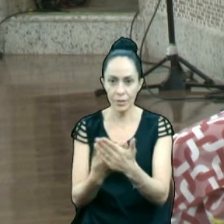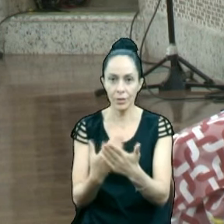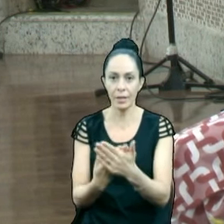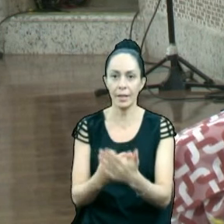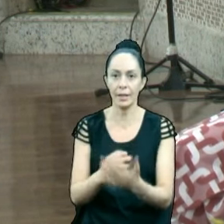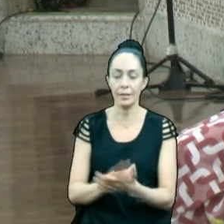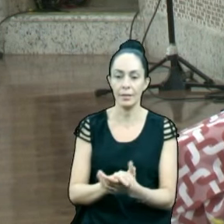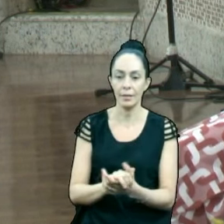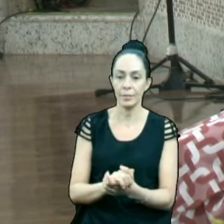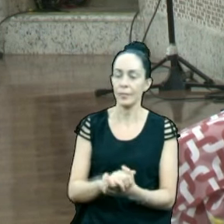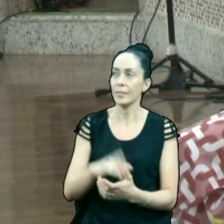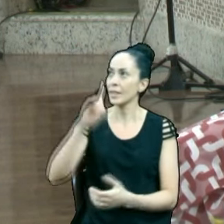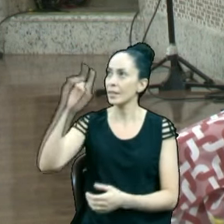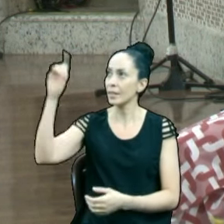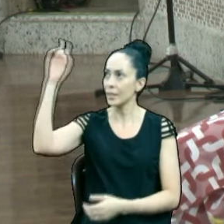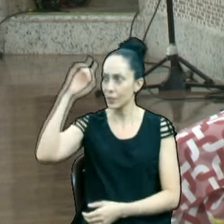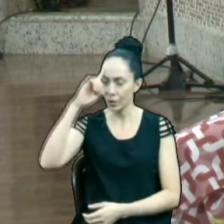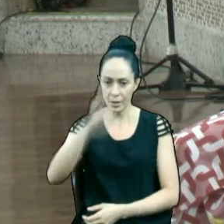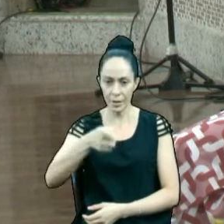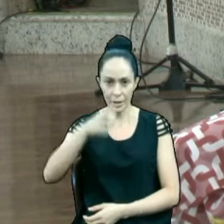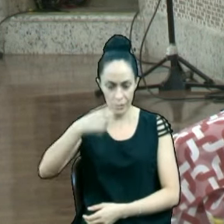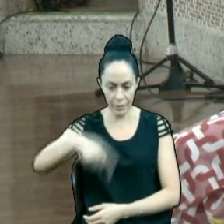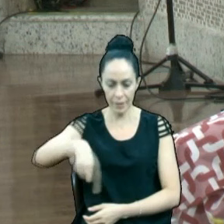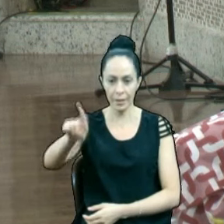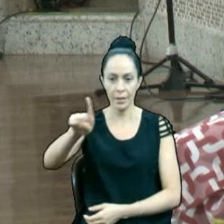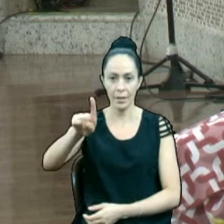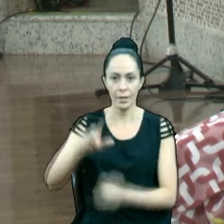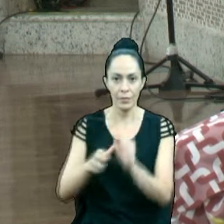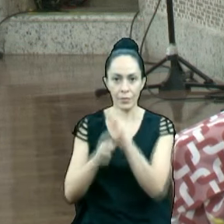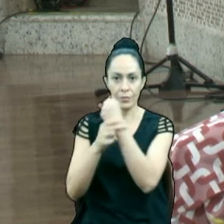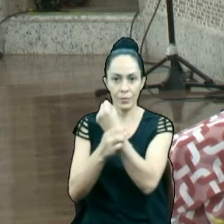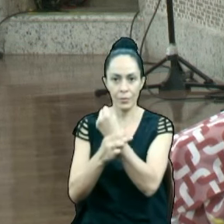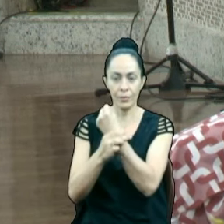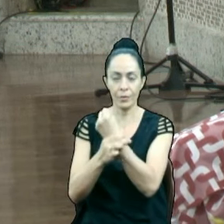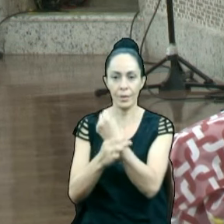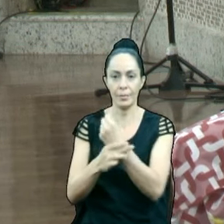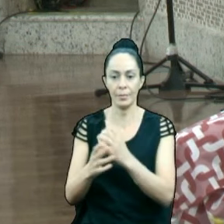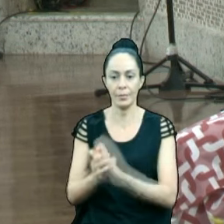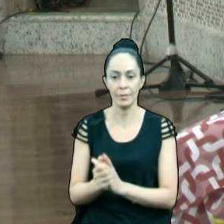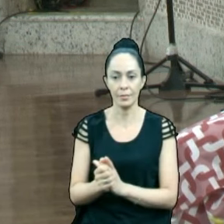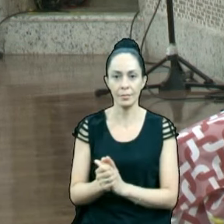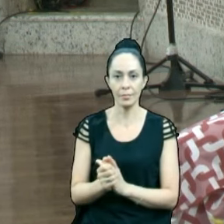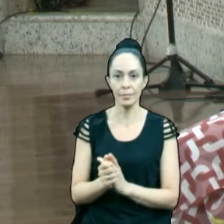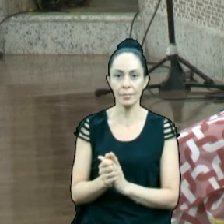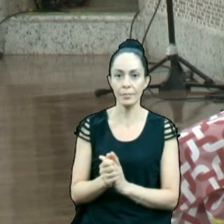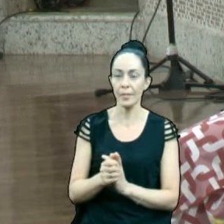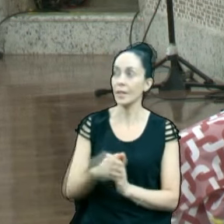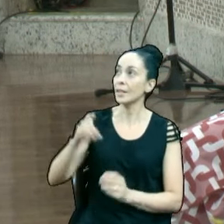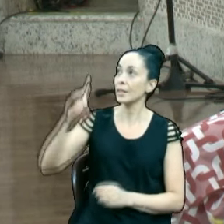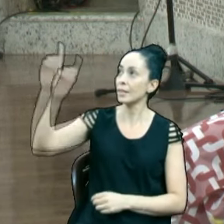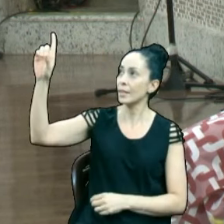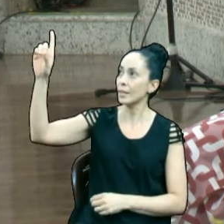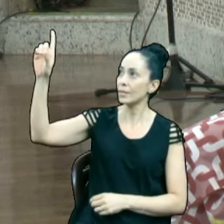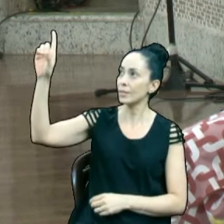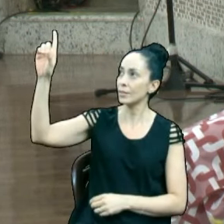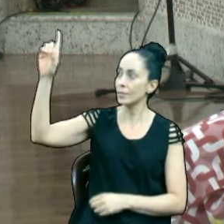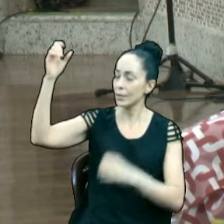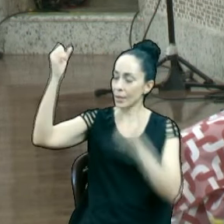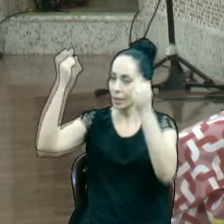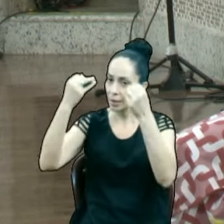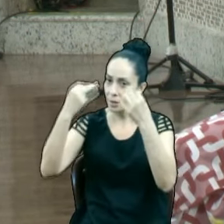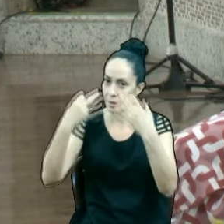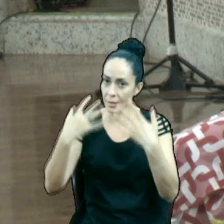mulher de Deus levanta e começa falada beba desta água porque eu preciso de você a jornada é